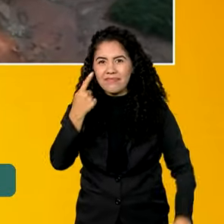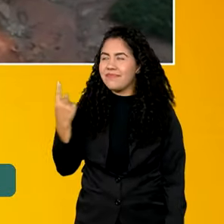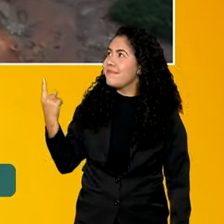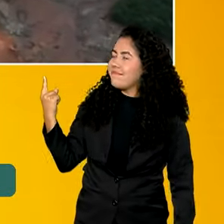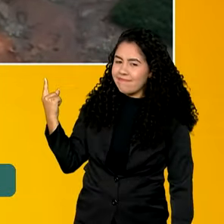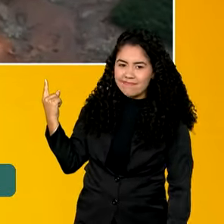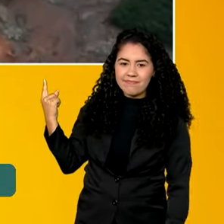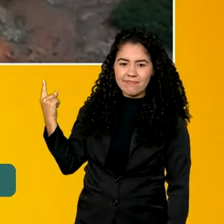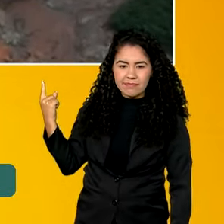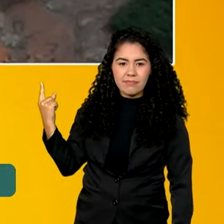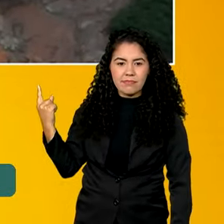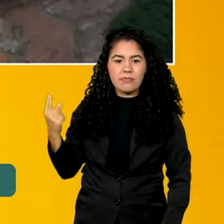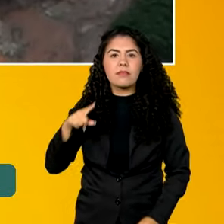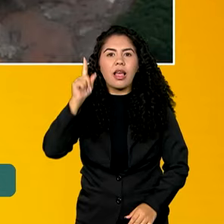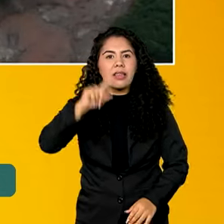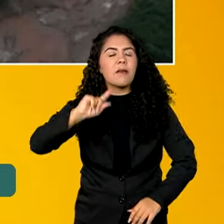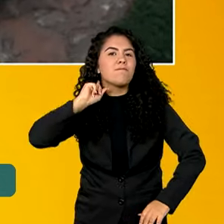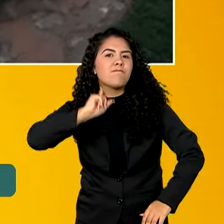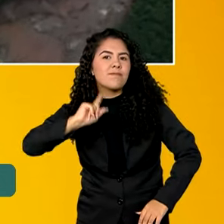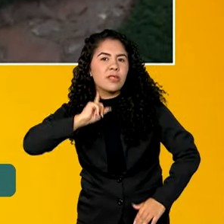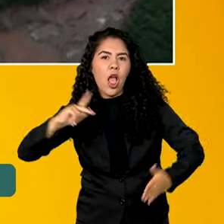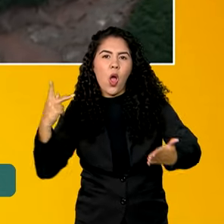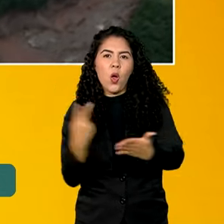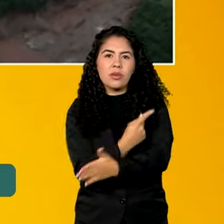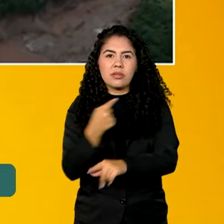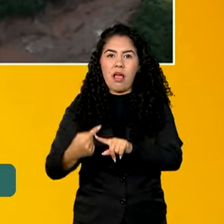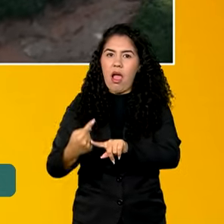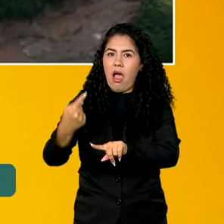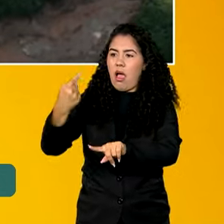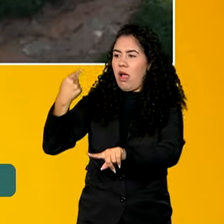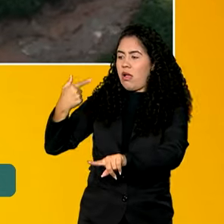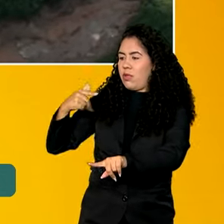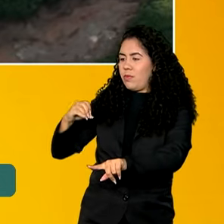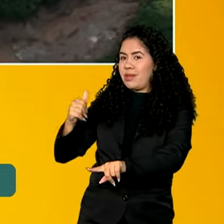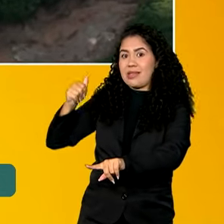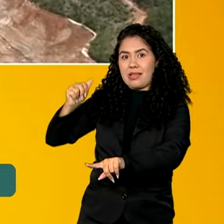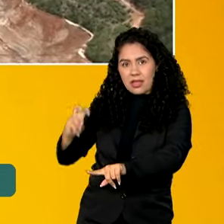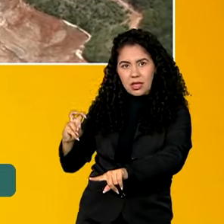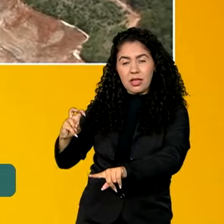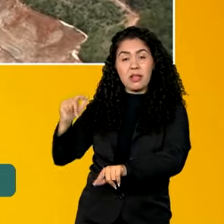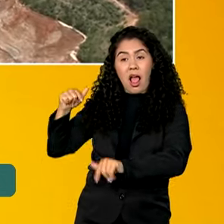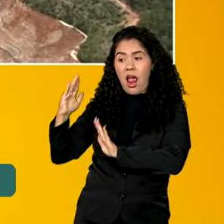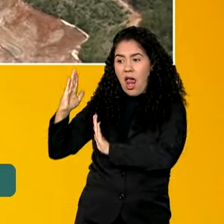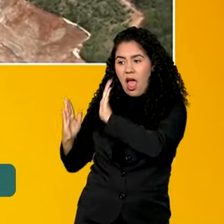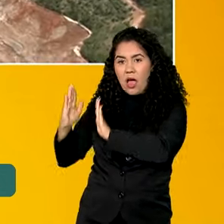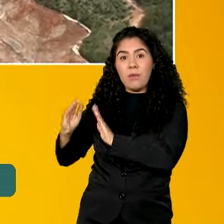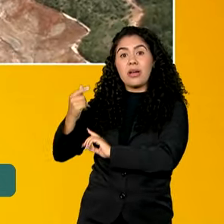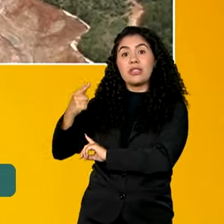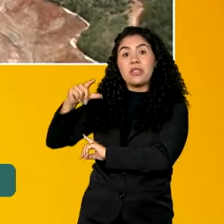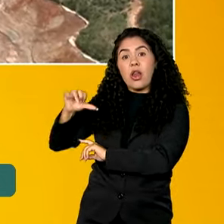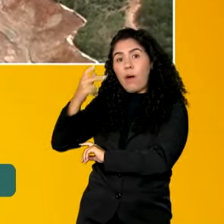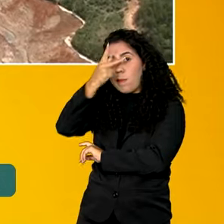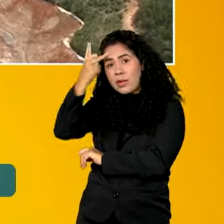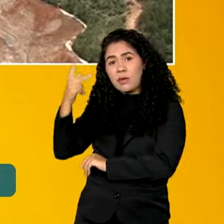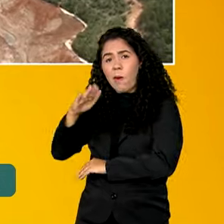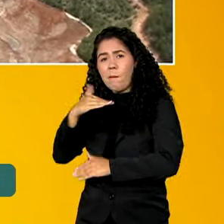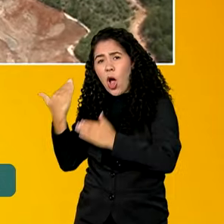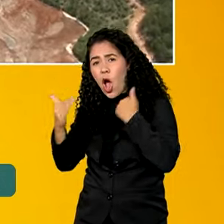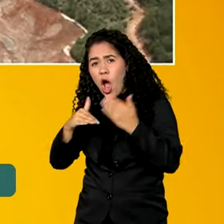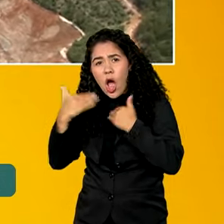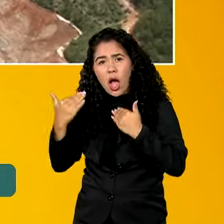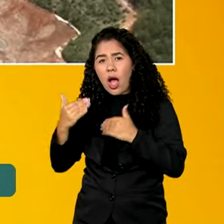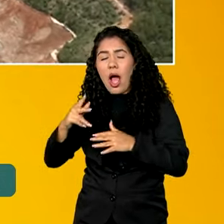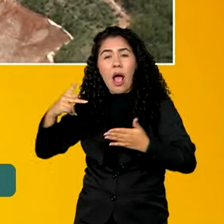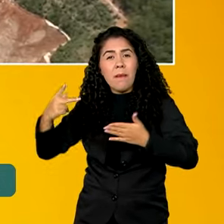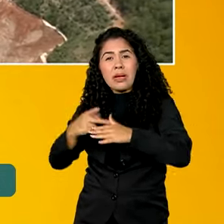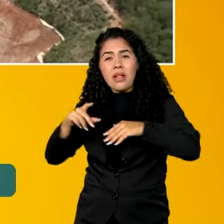mineradora San Marco, na cidade mineira, que ocorreu em 2015. Na época, 19 pessoas morreram, a maioria foi soterrada por